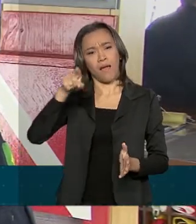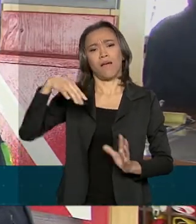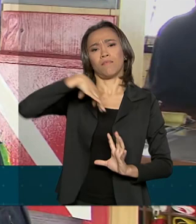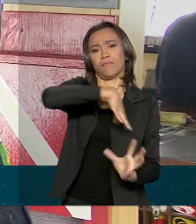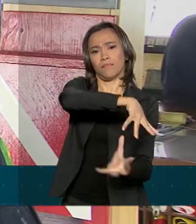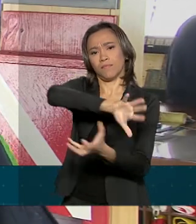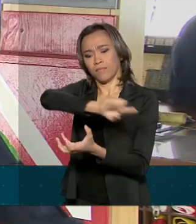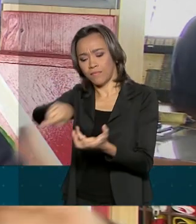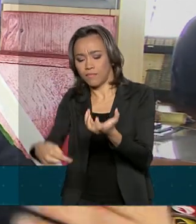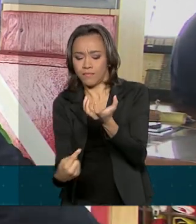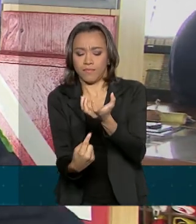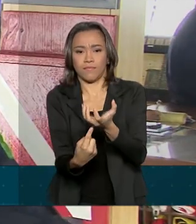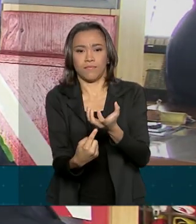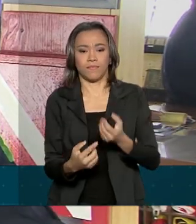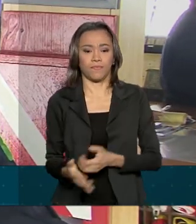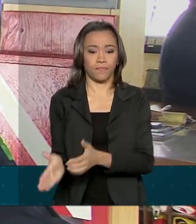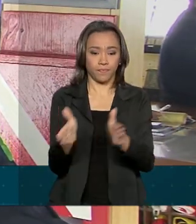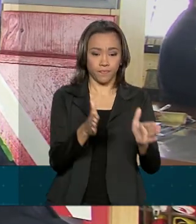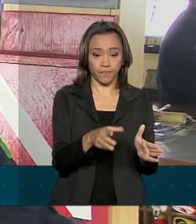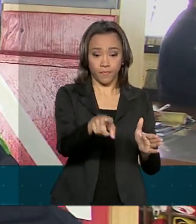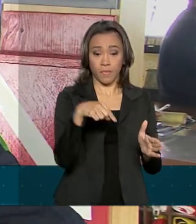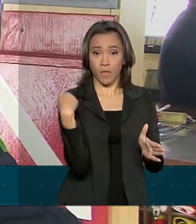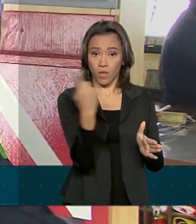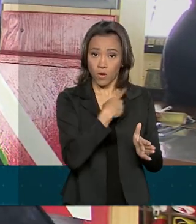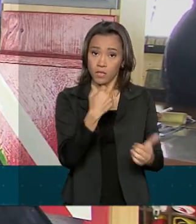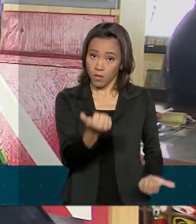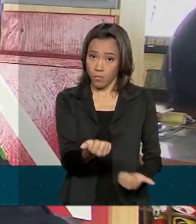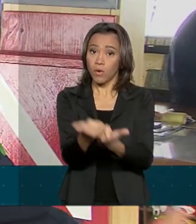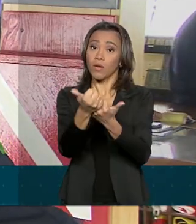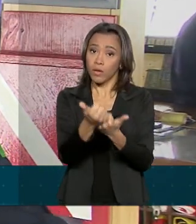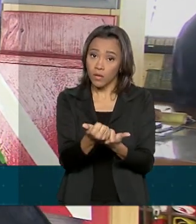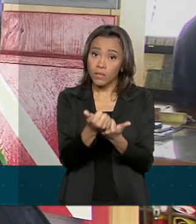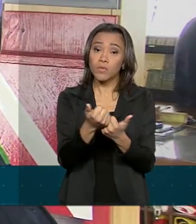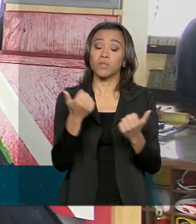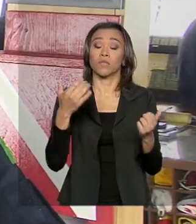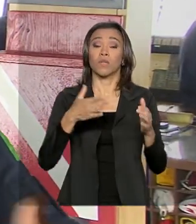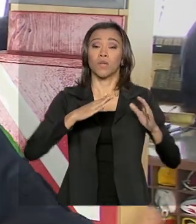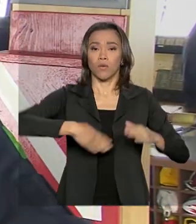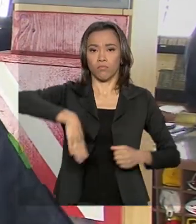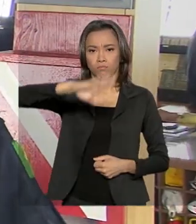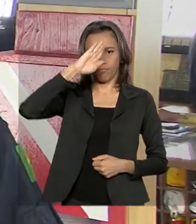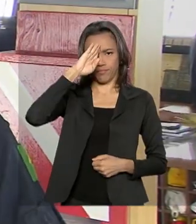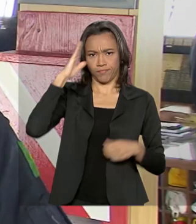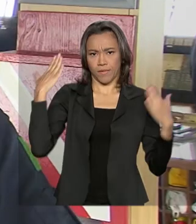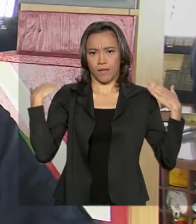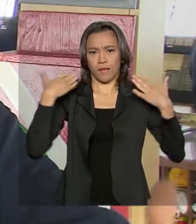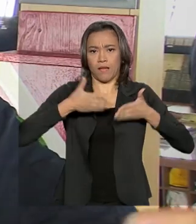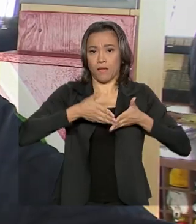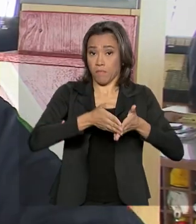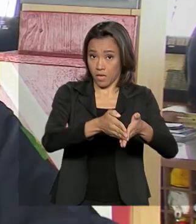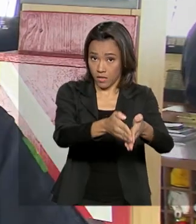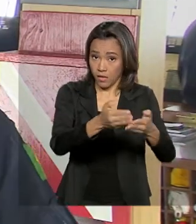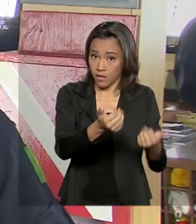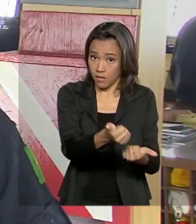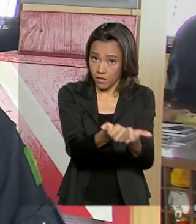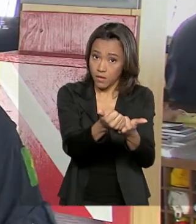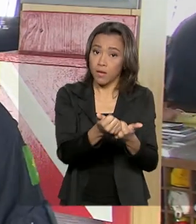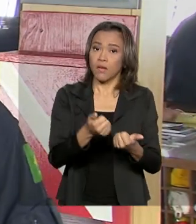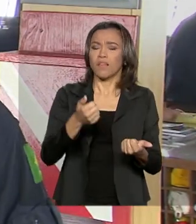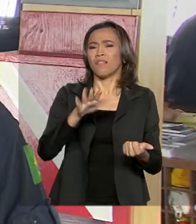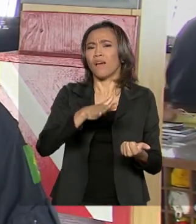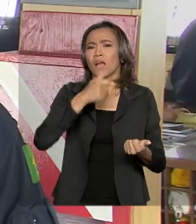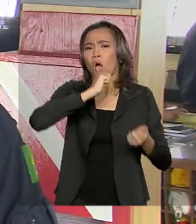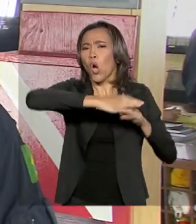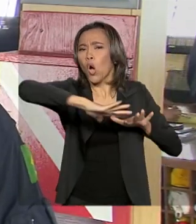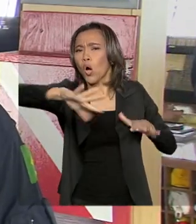projetos, além de a gente apoiar a Marinha através do Centro de Hidrografia da Marinha, que faz a coleta de dados meteorológicos, oceanográficos, geofísicos.